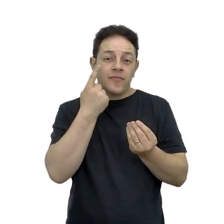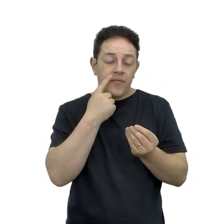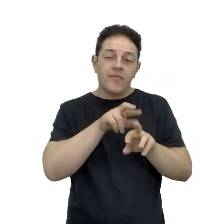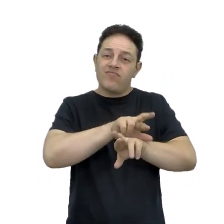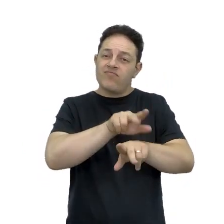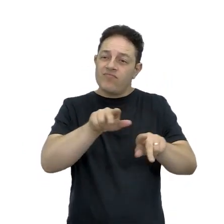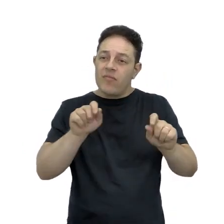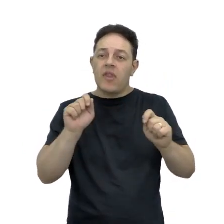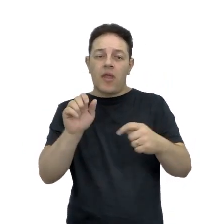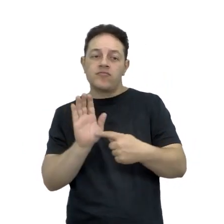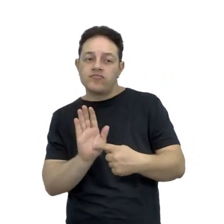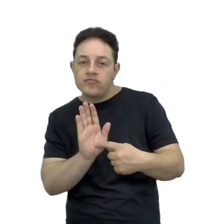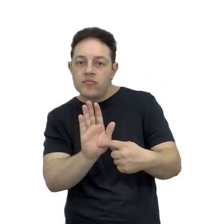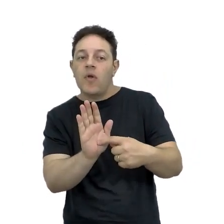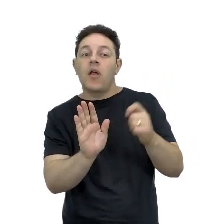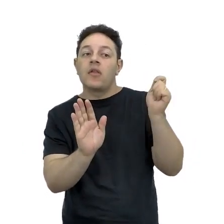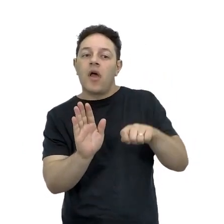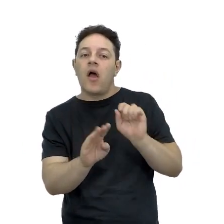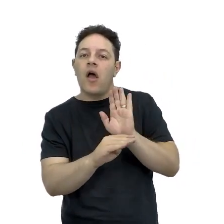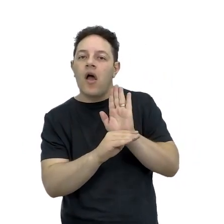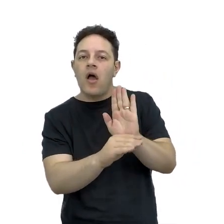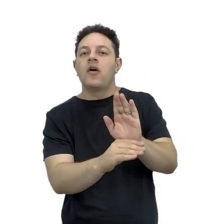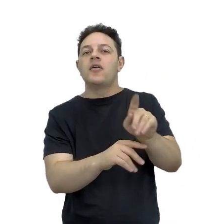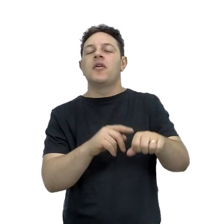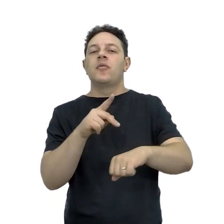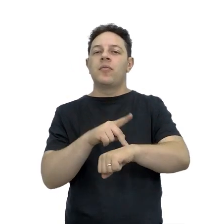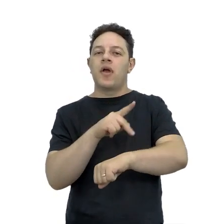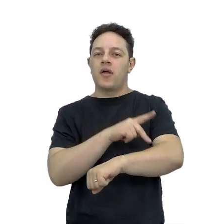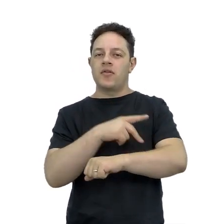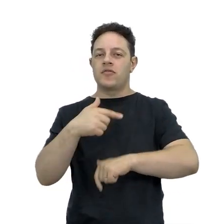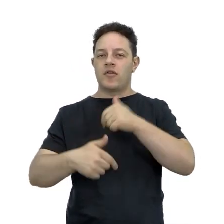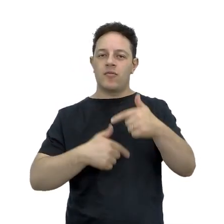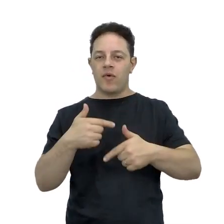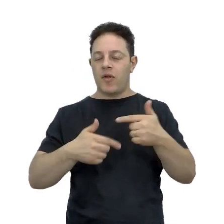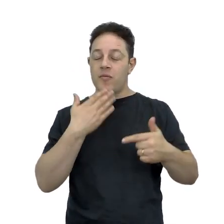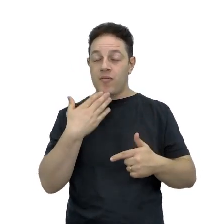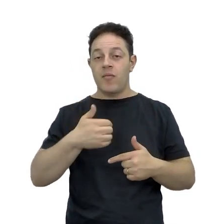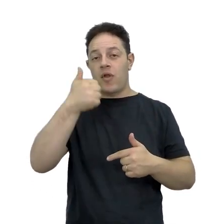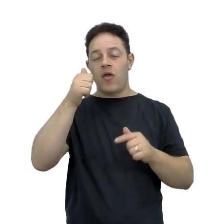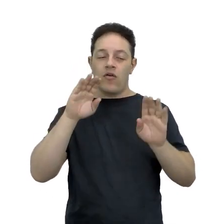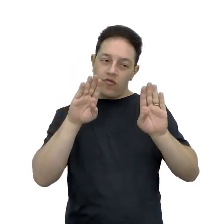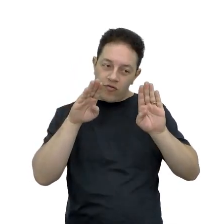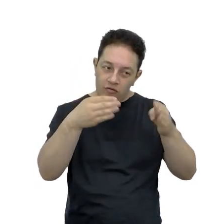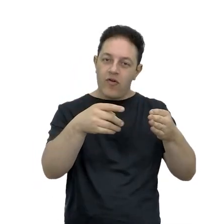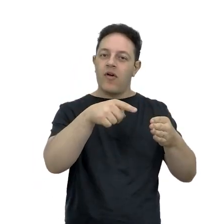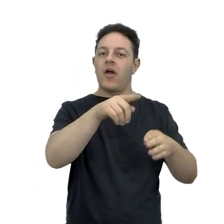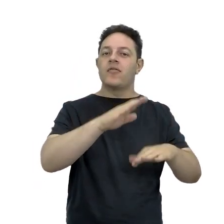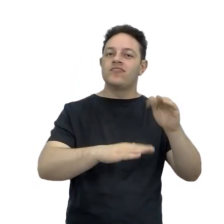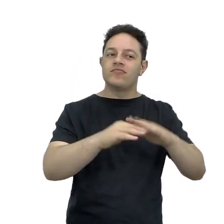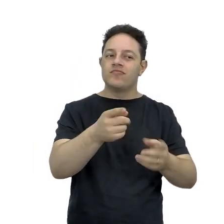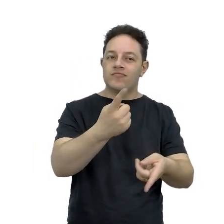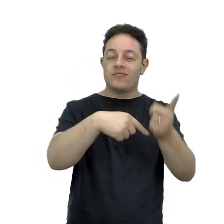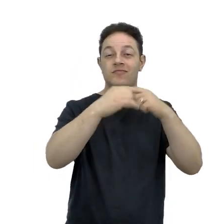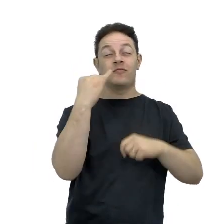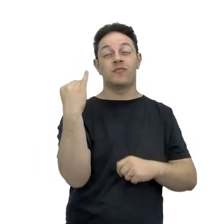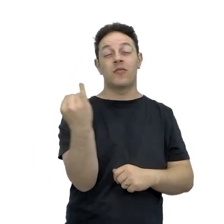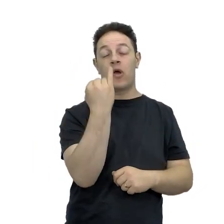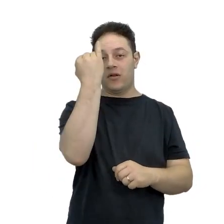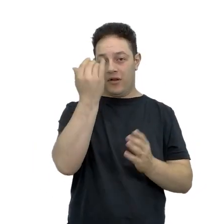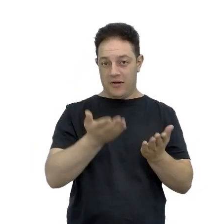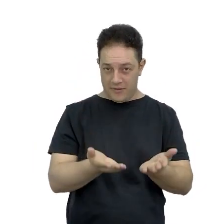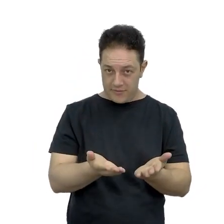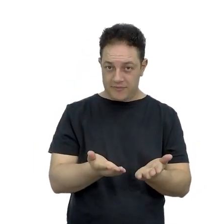abordagens que oportunizem um trabalho pedagógico voltado para as habilidades essenciais.